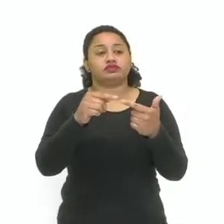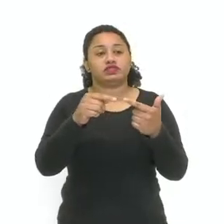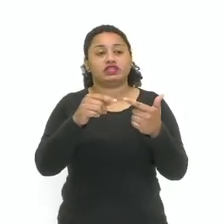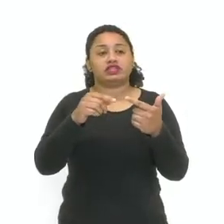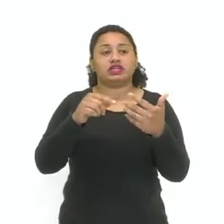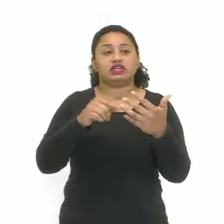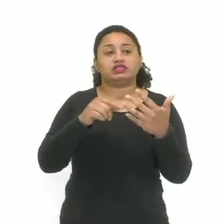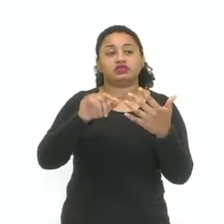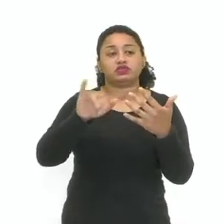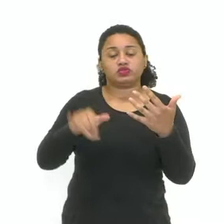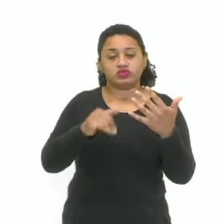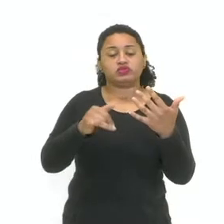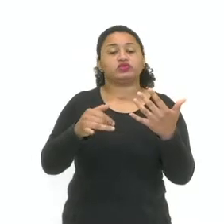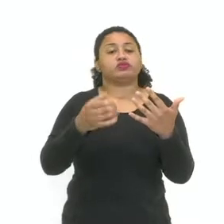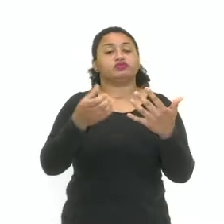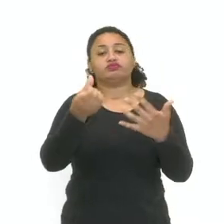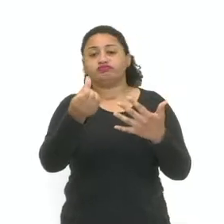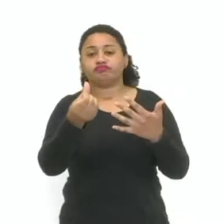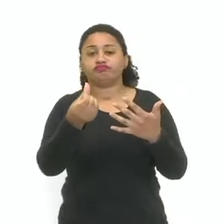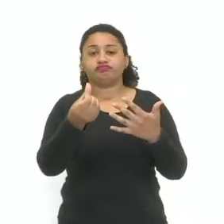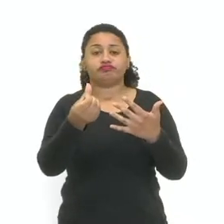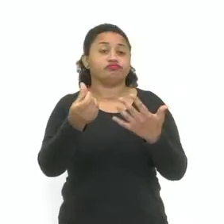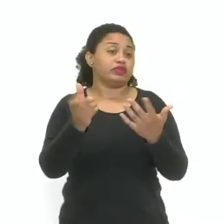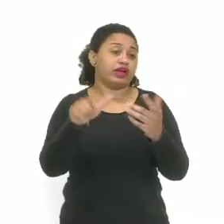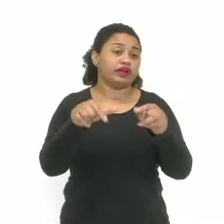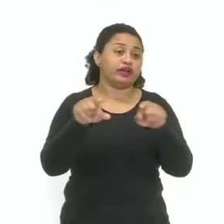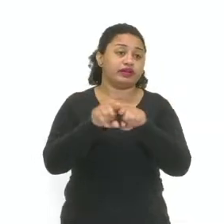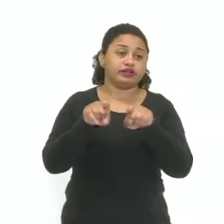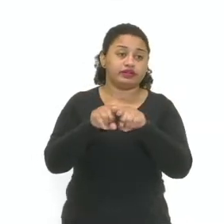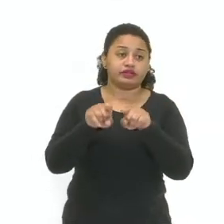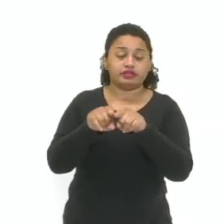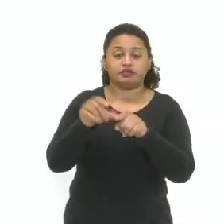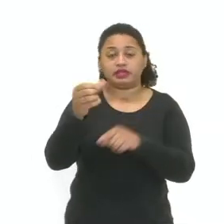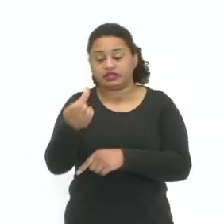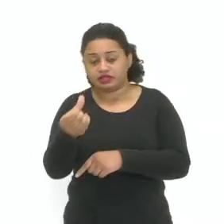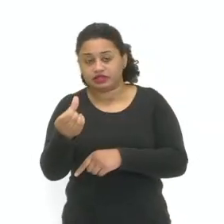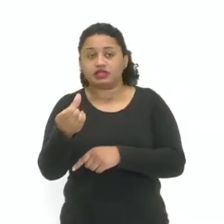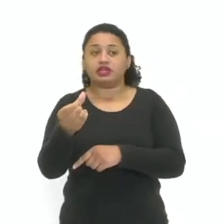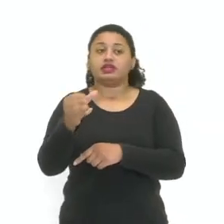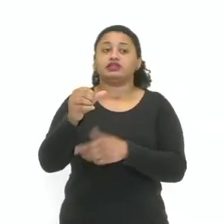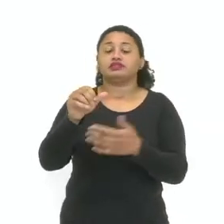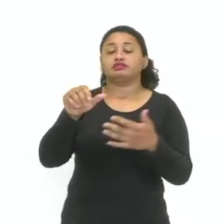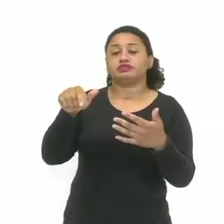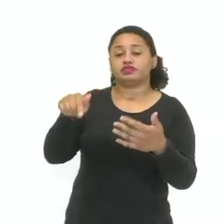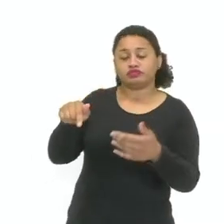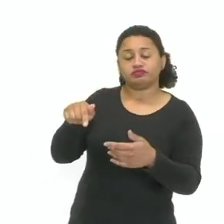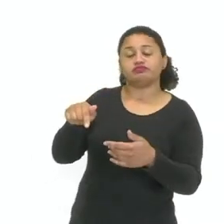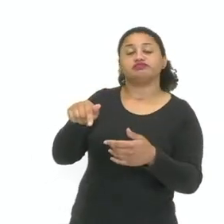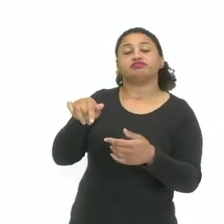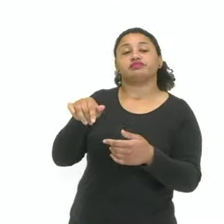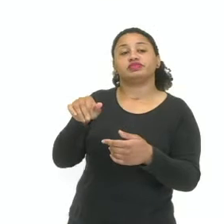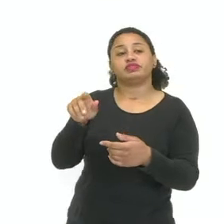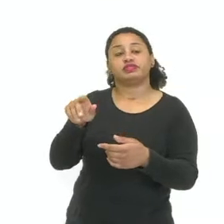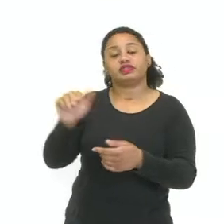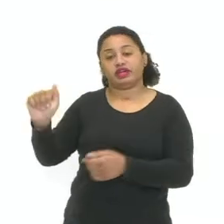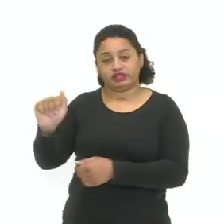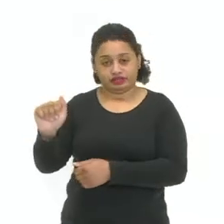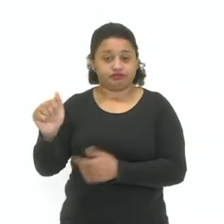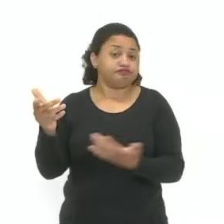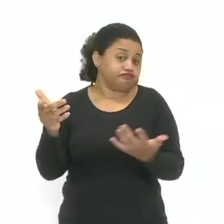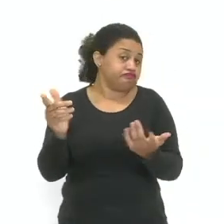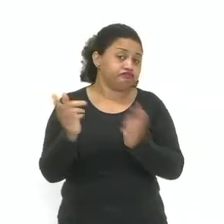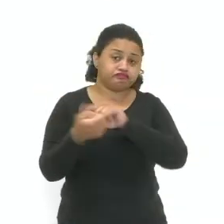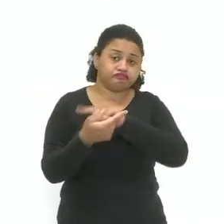de espadas é o mesmo que 6 de espadas, as de espadas e valete de espadas. Portanto, temos